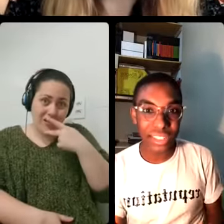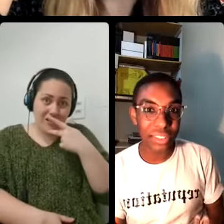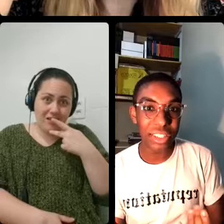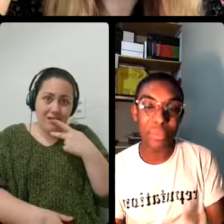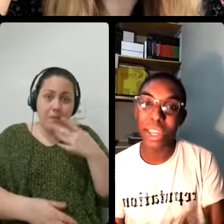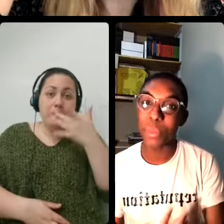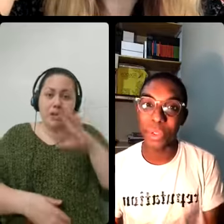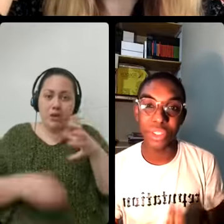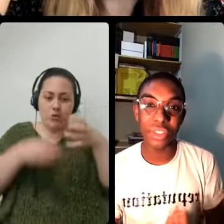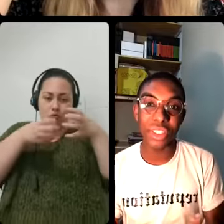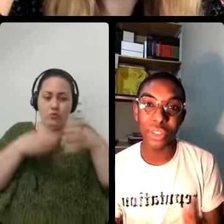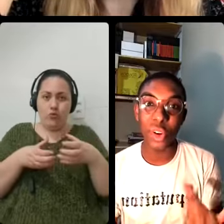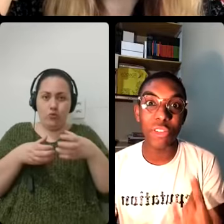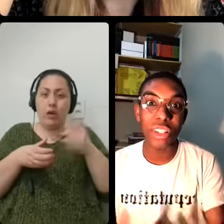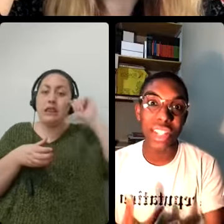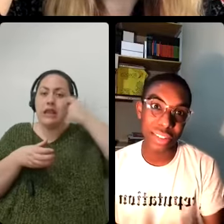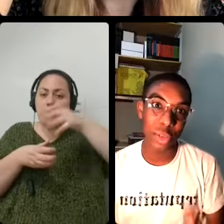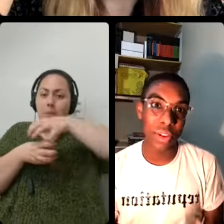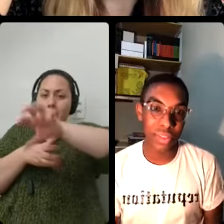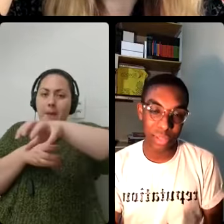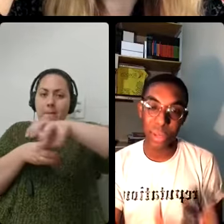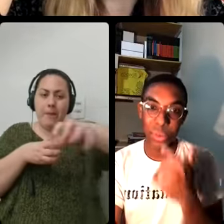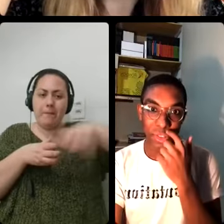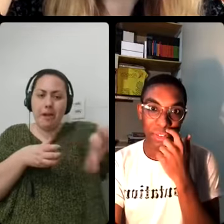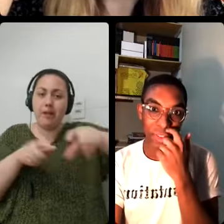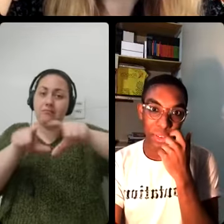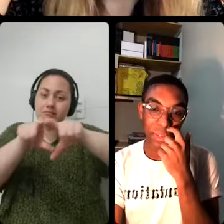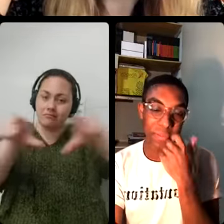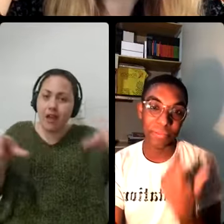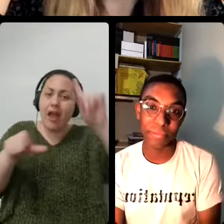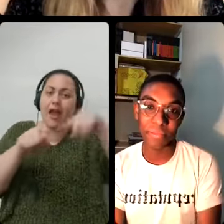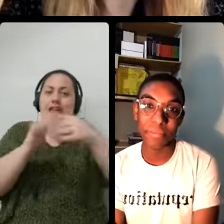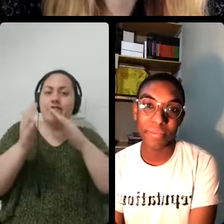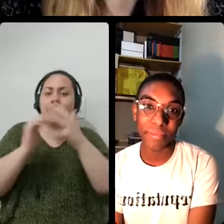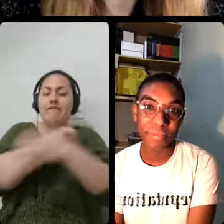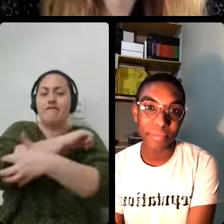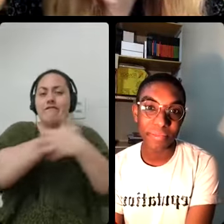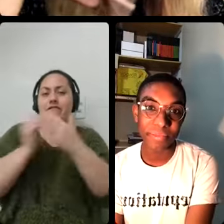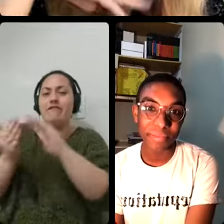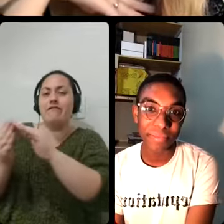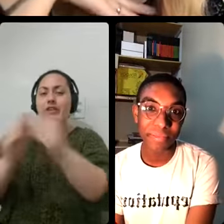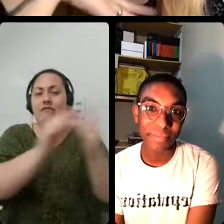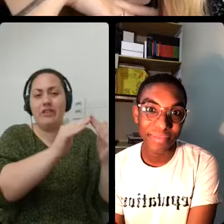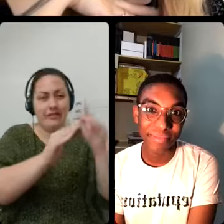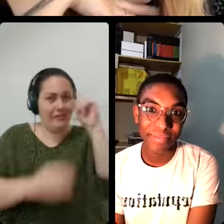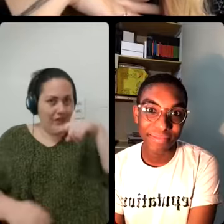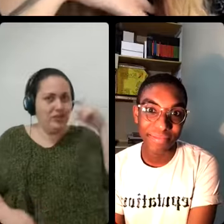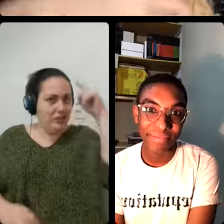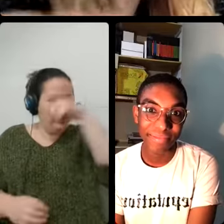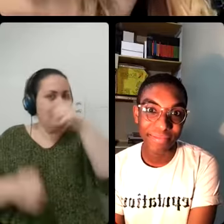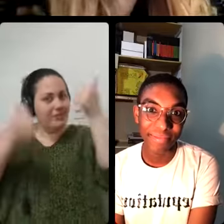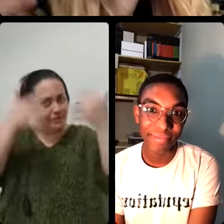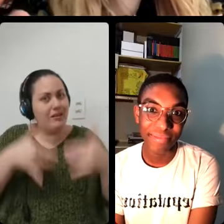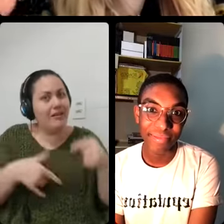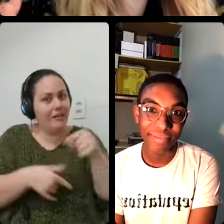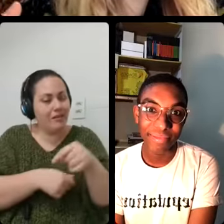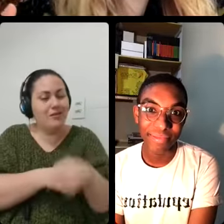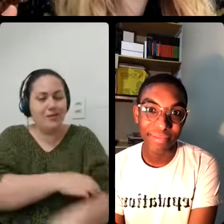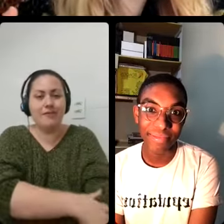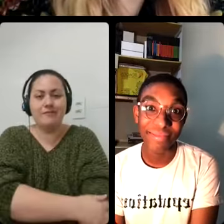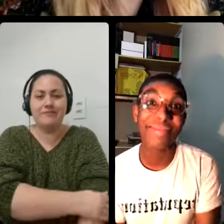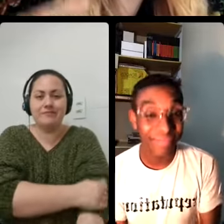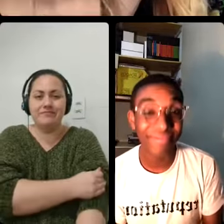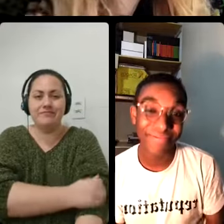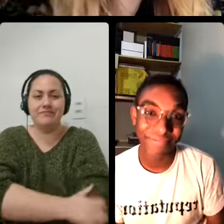tirar isso também é muito difícil e conversar sobre isso também é muito difícil. Sim, ainda mais sem um Estado que esteja